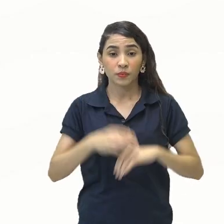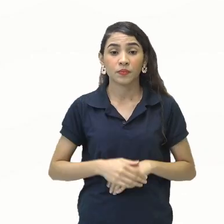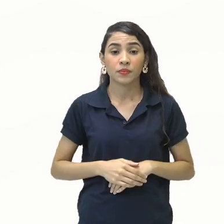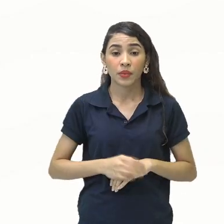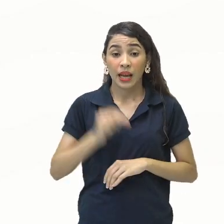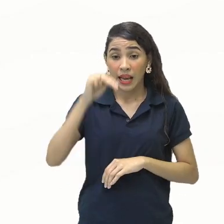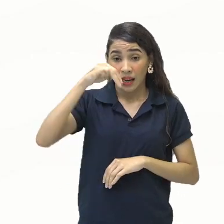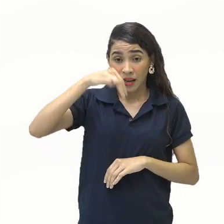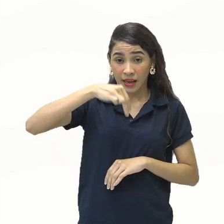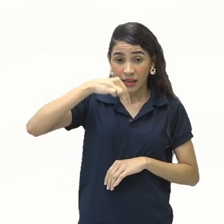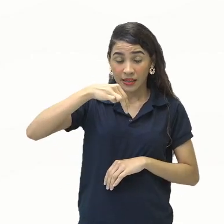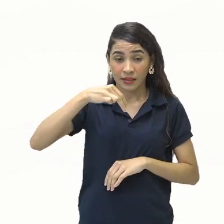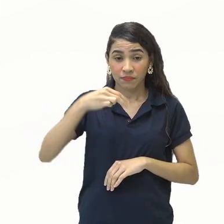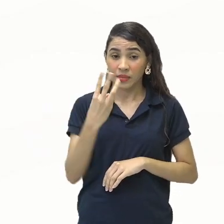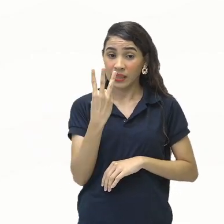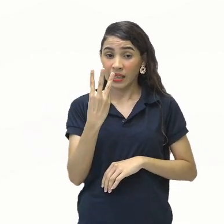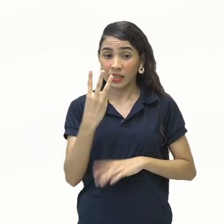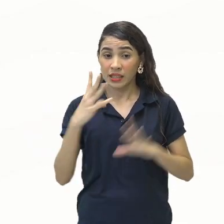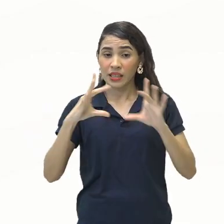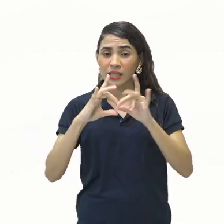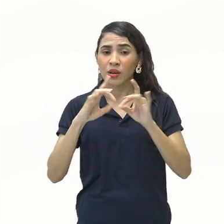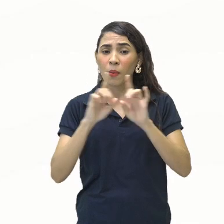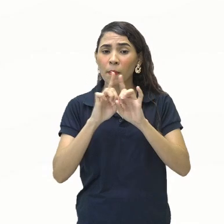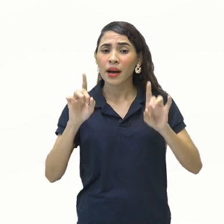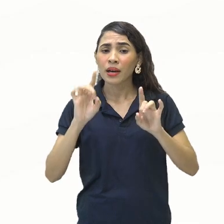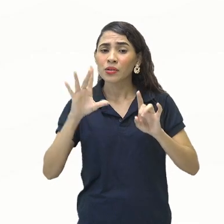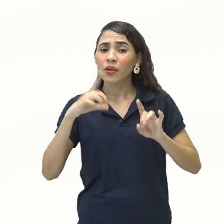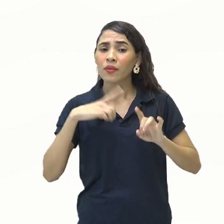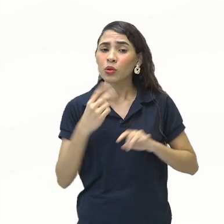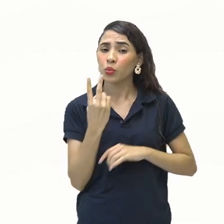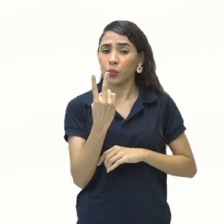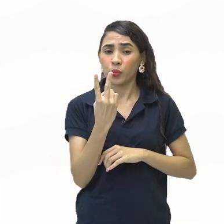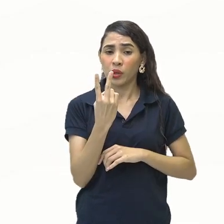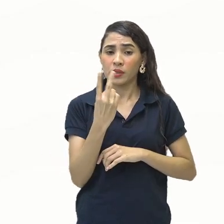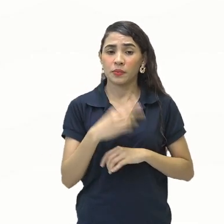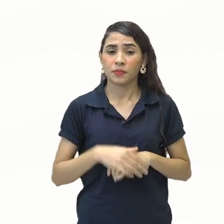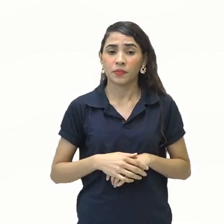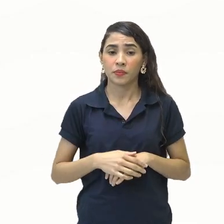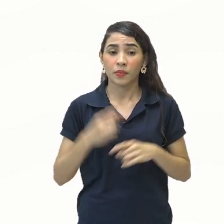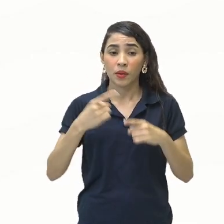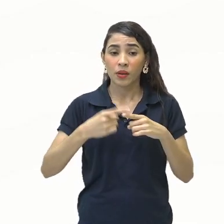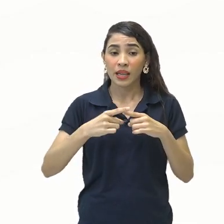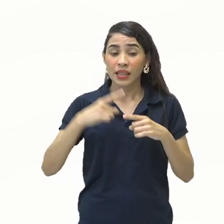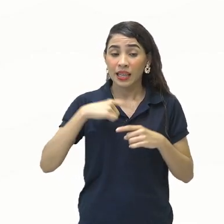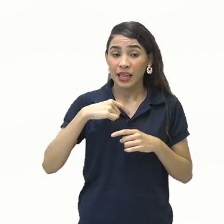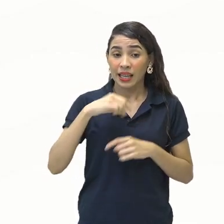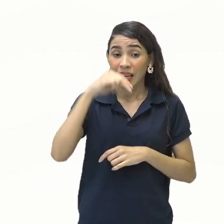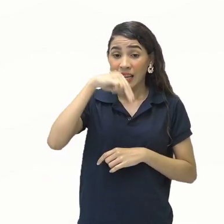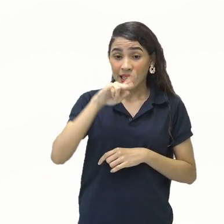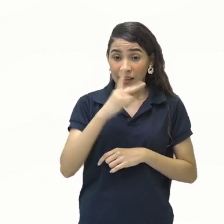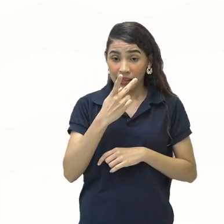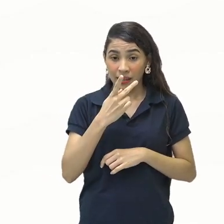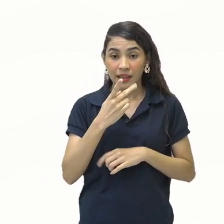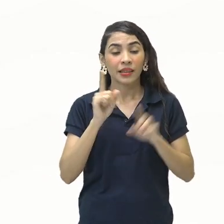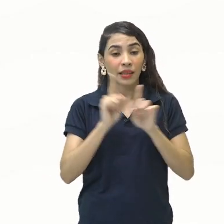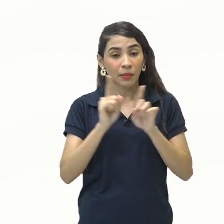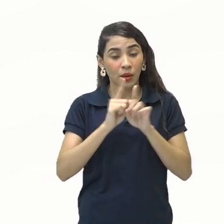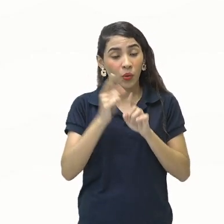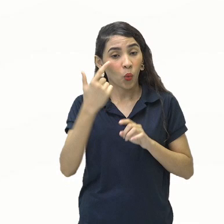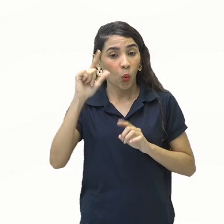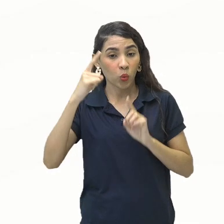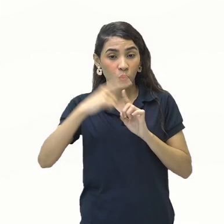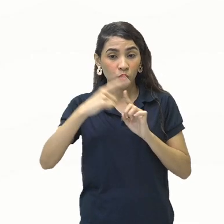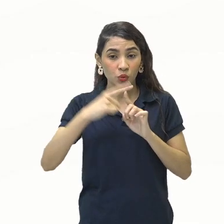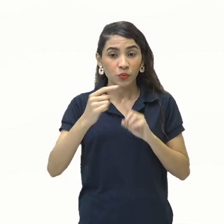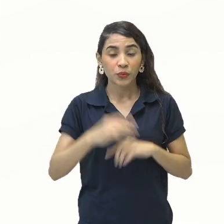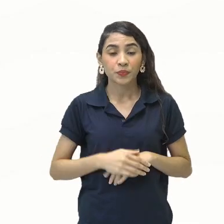aqui, ó, tá fazendo 3 ligações. Mas, professor, eu só estou vendo 2. É porque tem um hidrogênio aqui. Essa também é uma outra forma